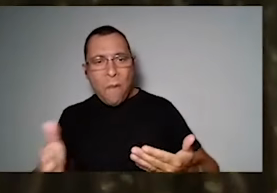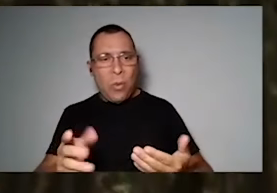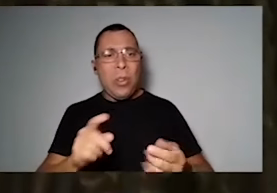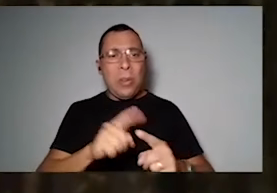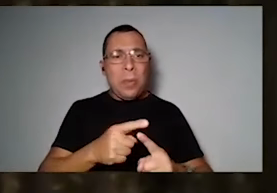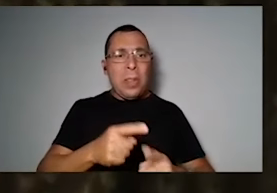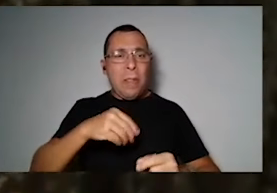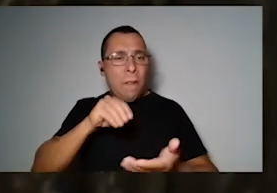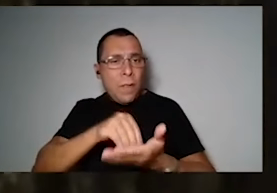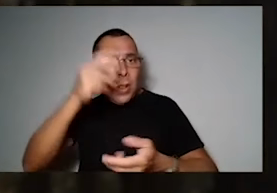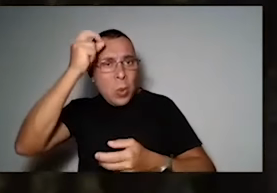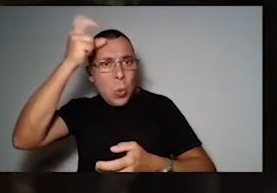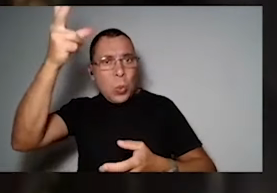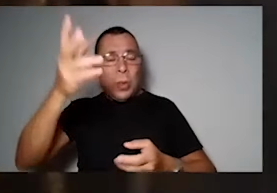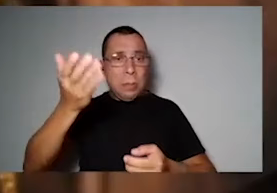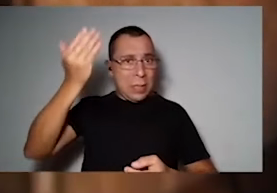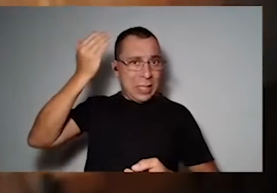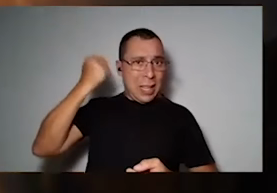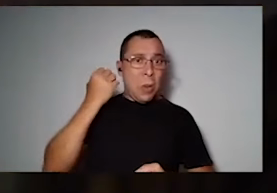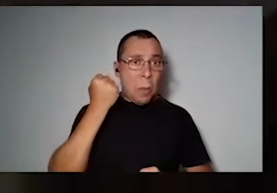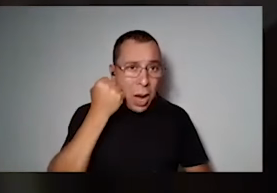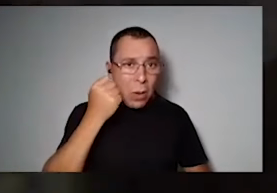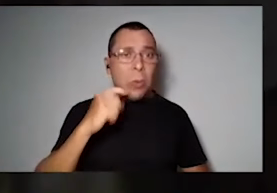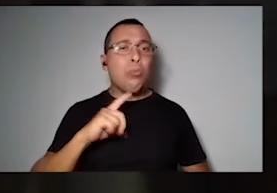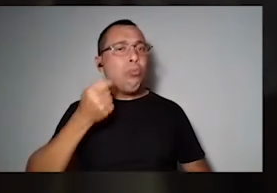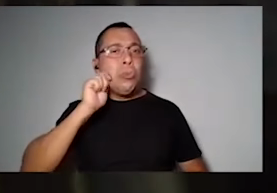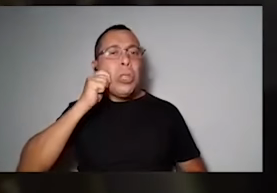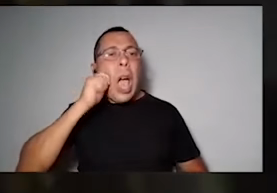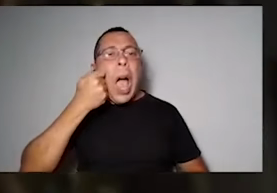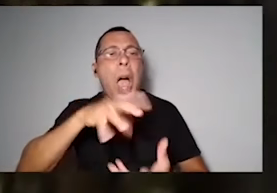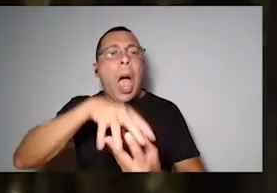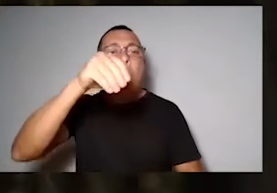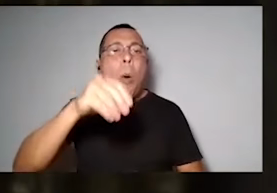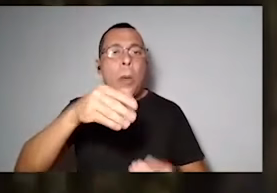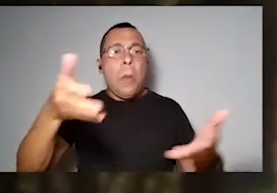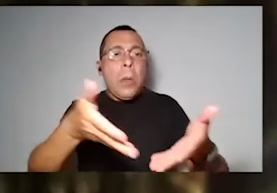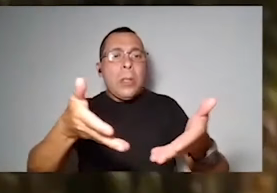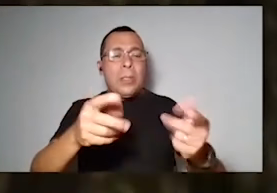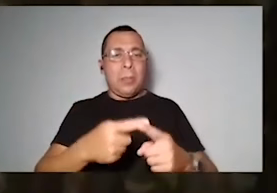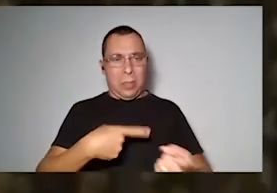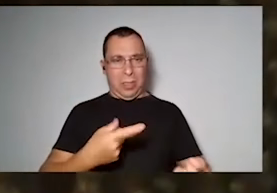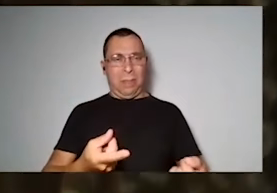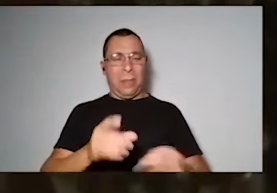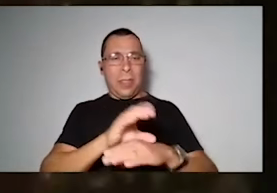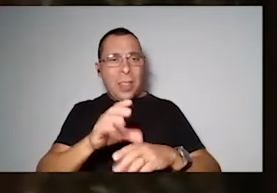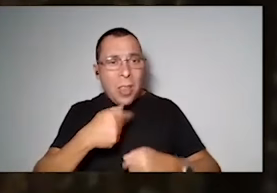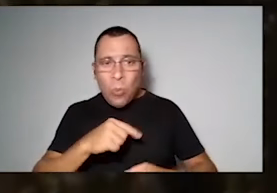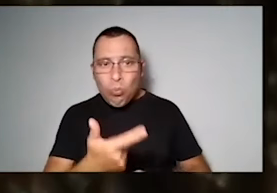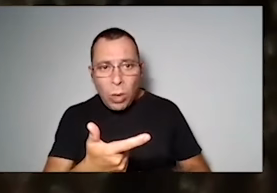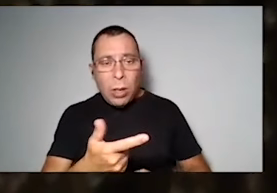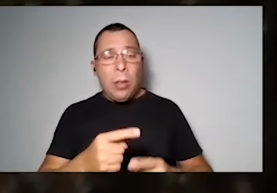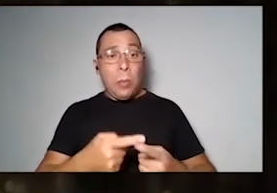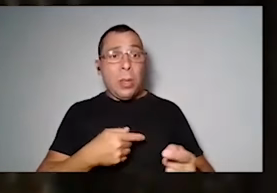tô fora da pauta por ser fora da curva. No passado, brancos diziam que pretos não tinham alma. No presente, pessoas cis ainda dizem